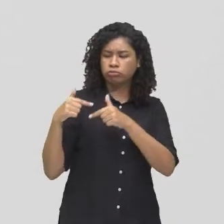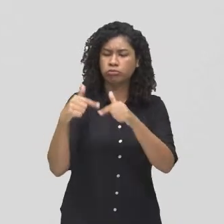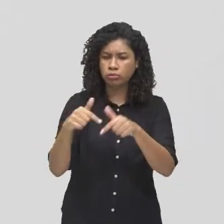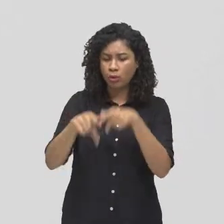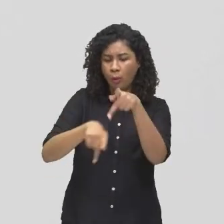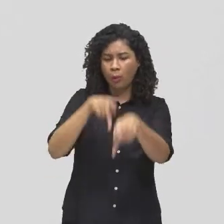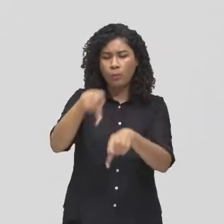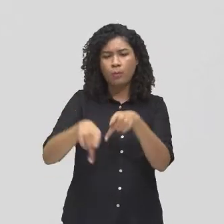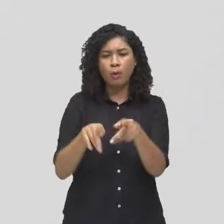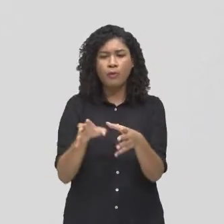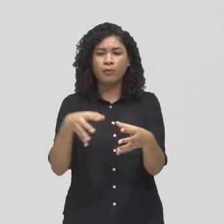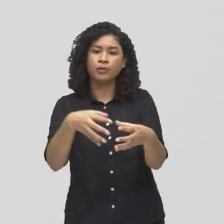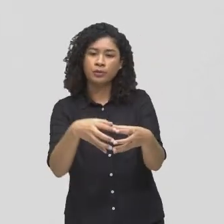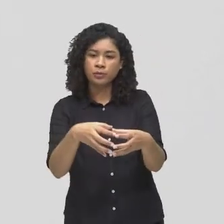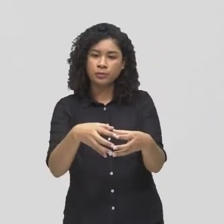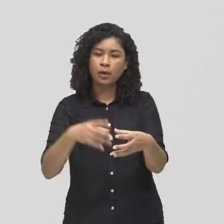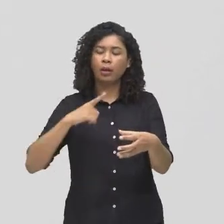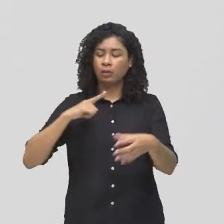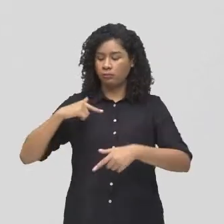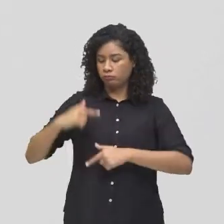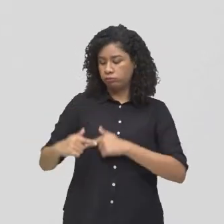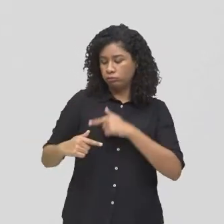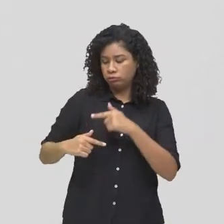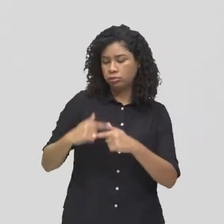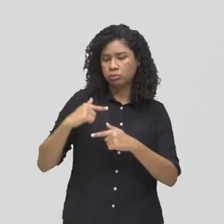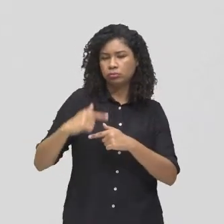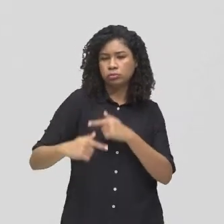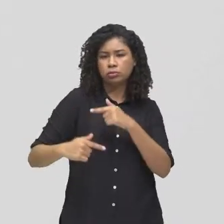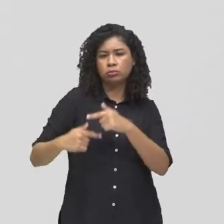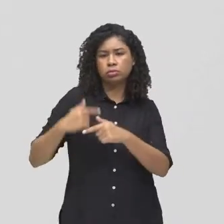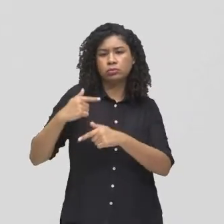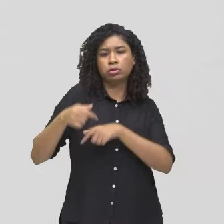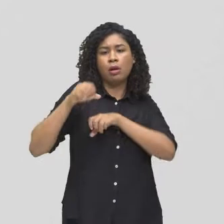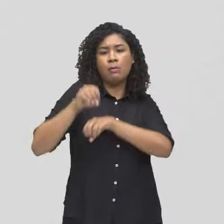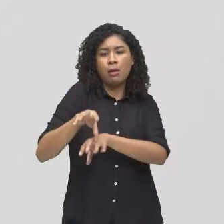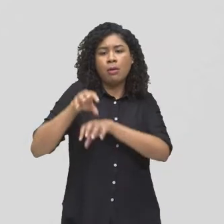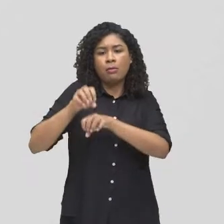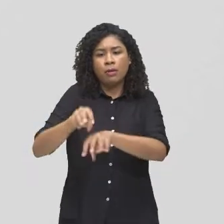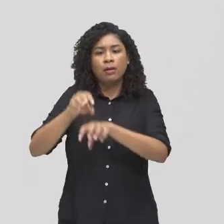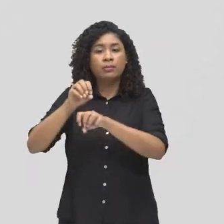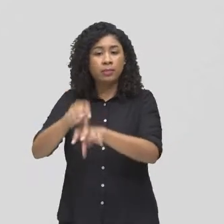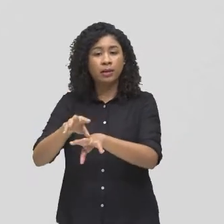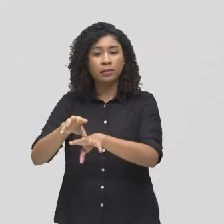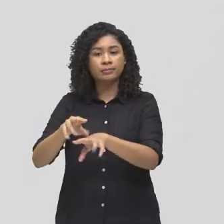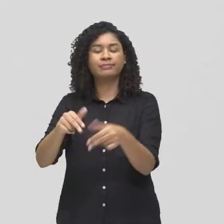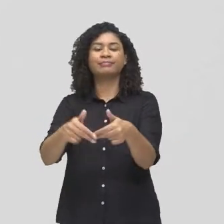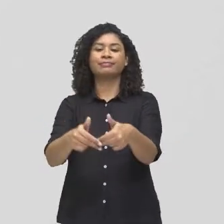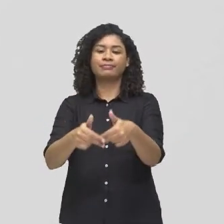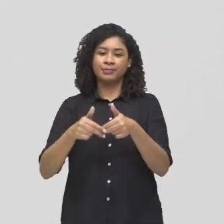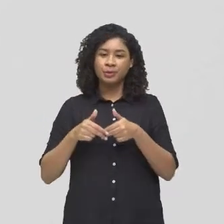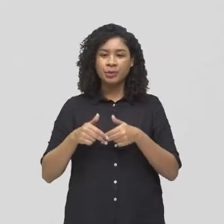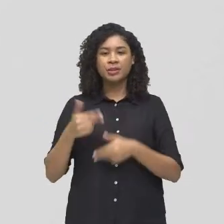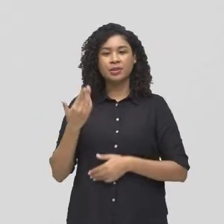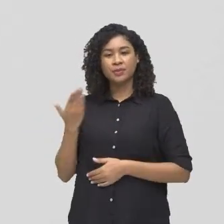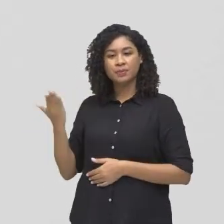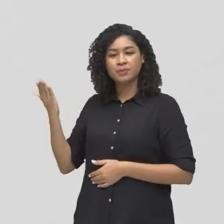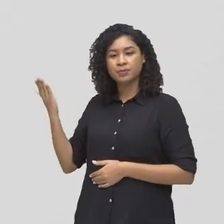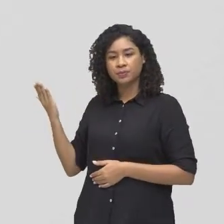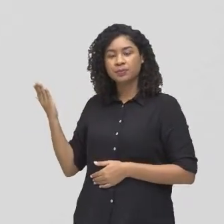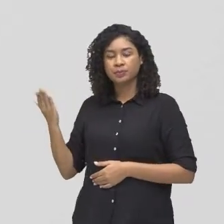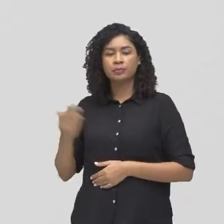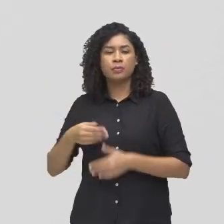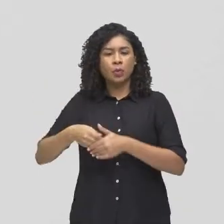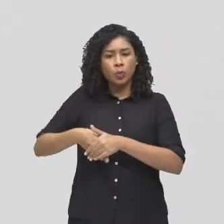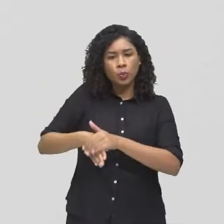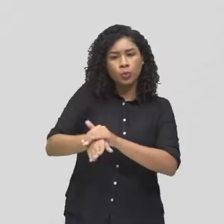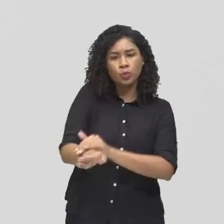povo, transmitidas de geração em geração. Então, de geração em geração, nós vamos ter esses costumes e